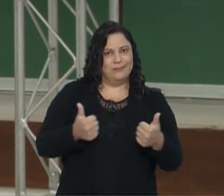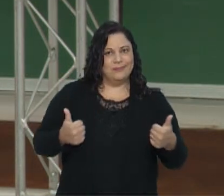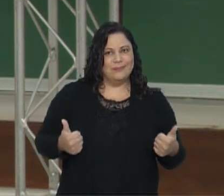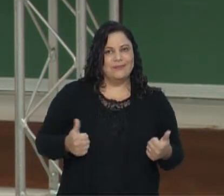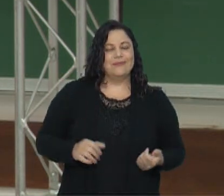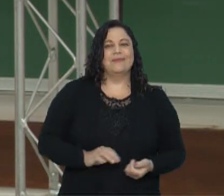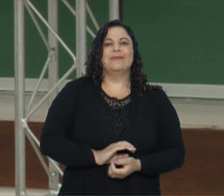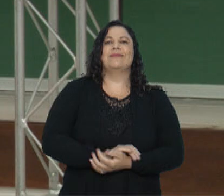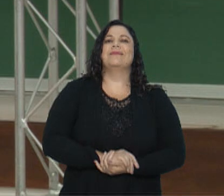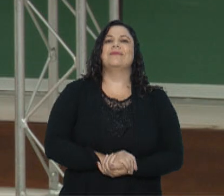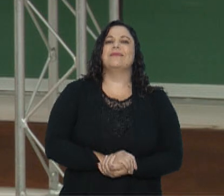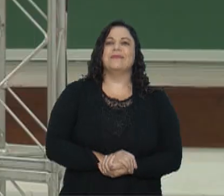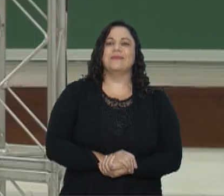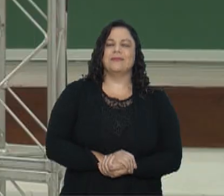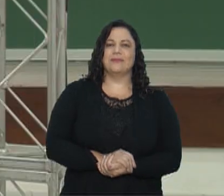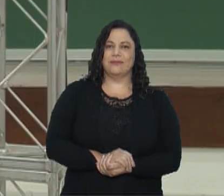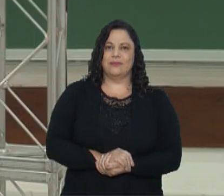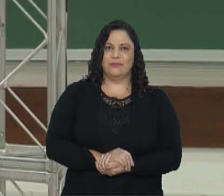Continuando lá.